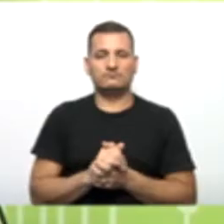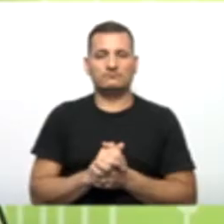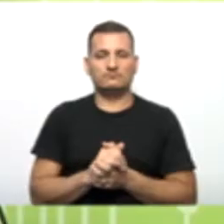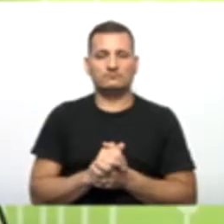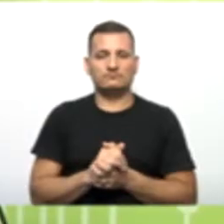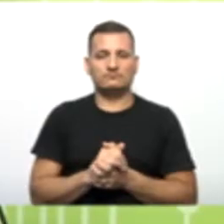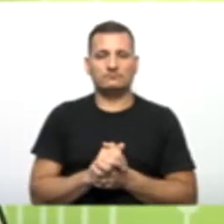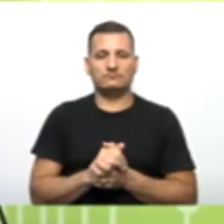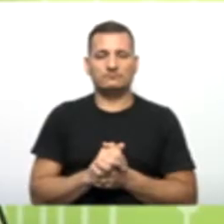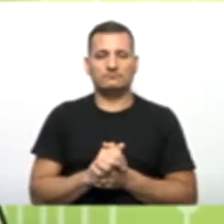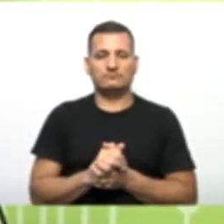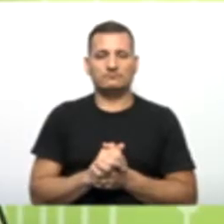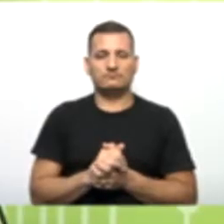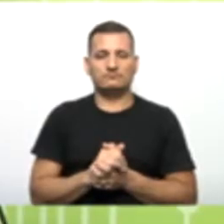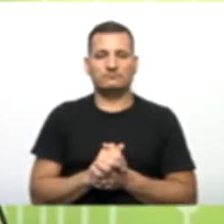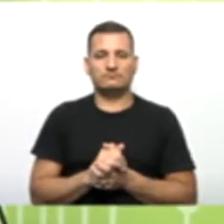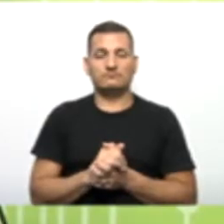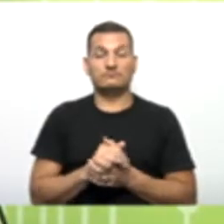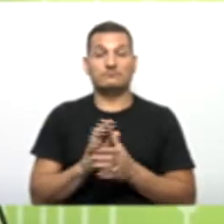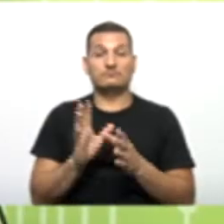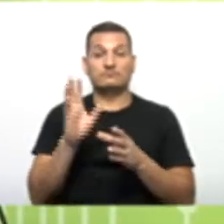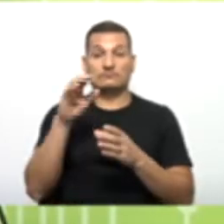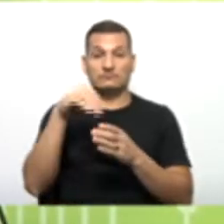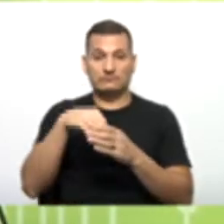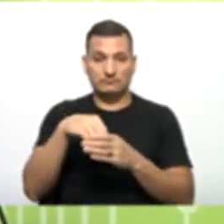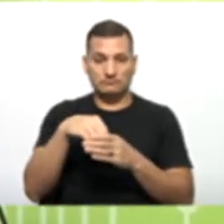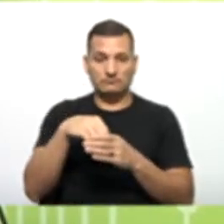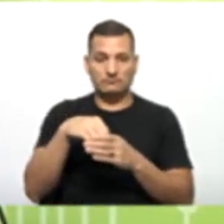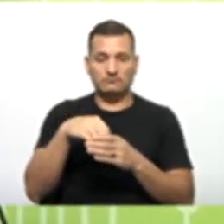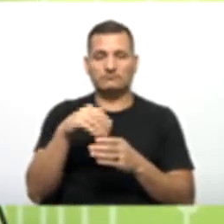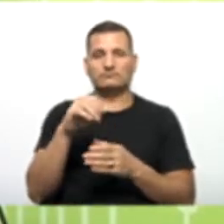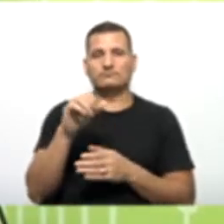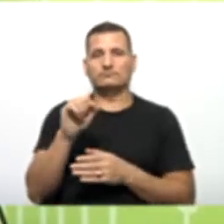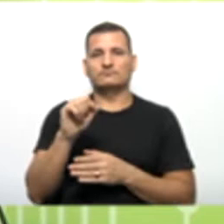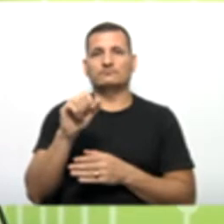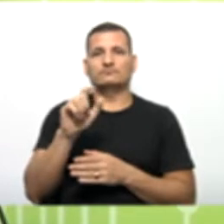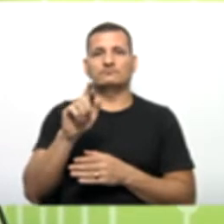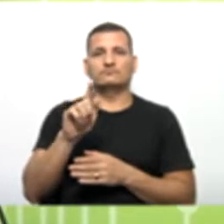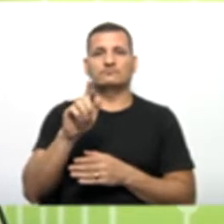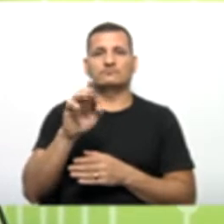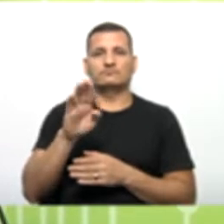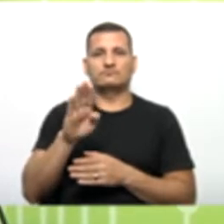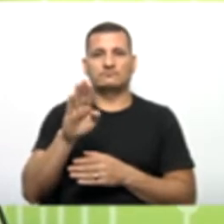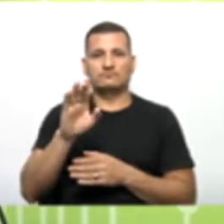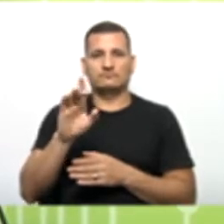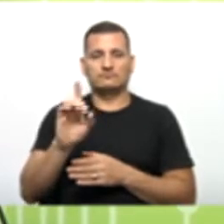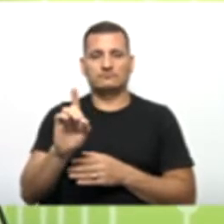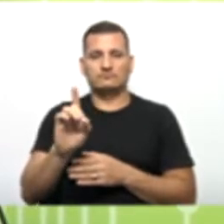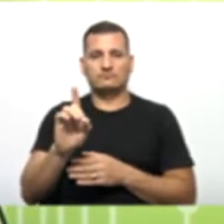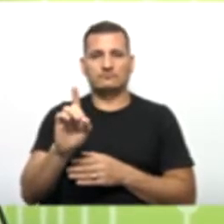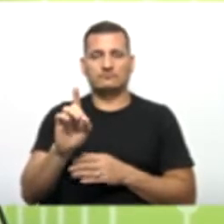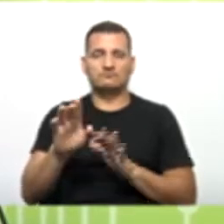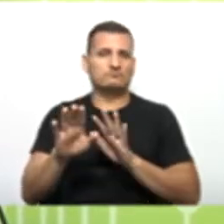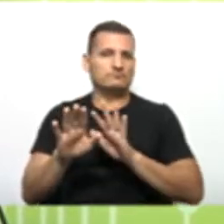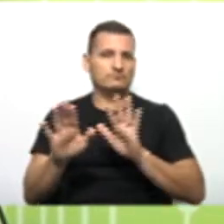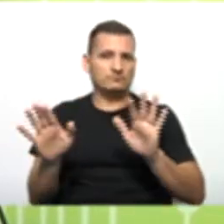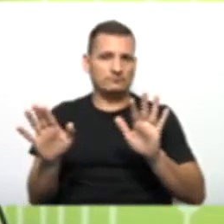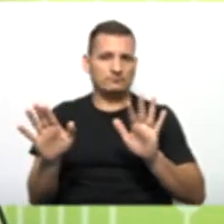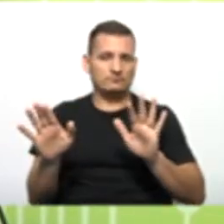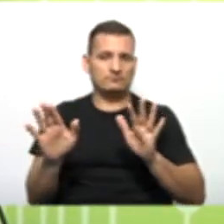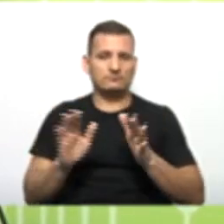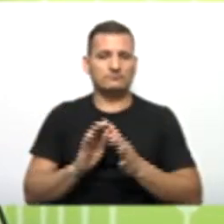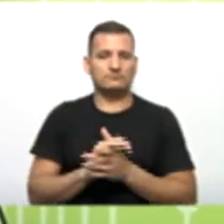de trabalho dentro do sgb de que o mais que 'ele é só isso